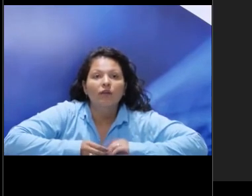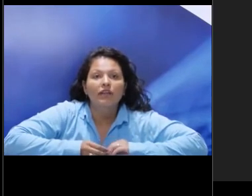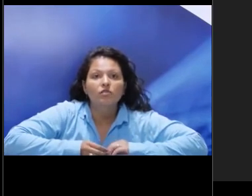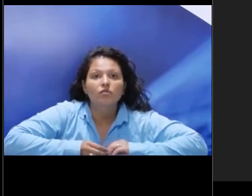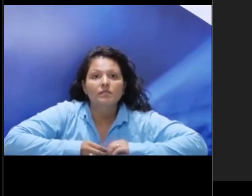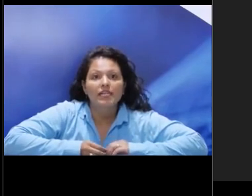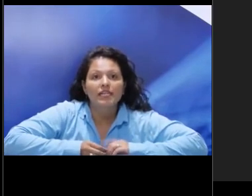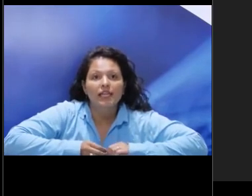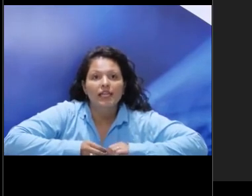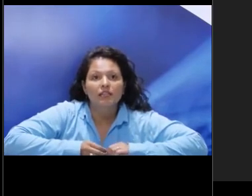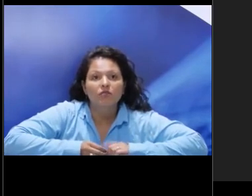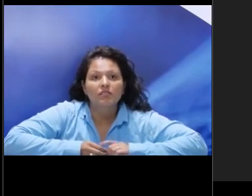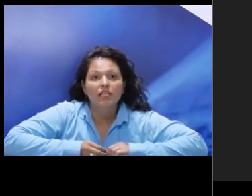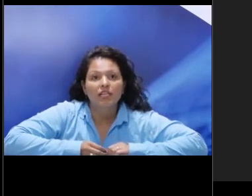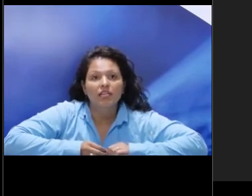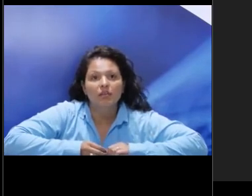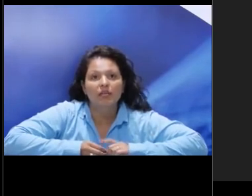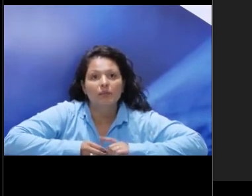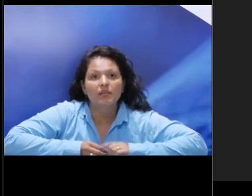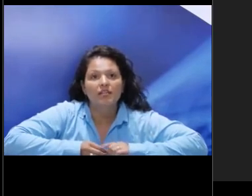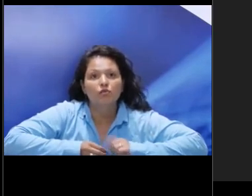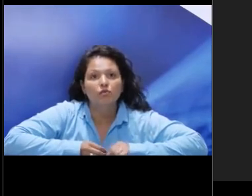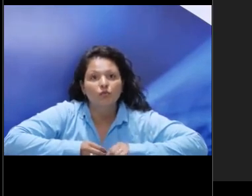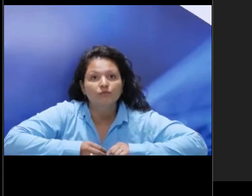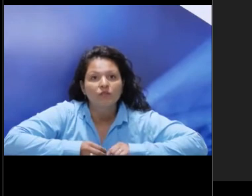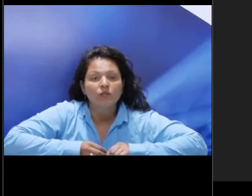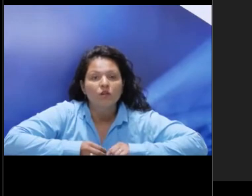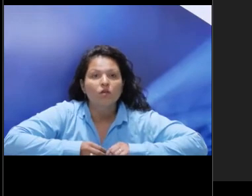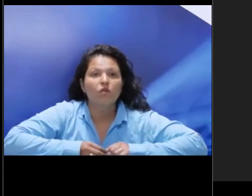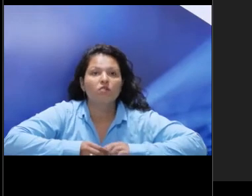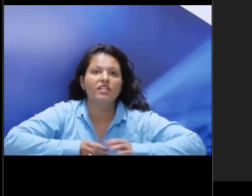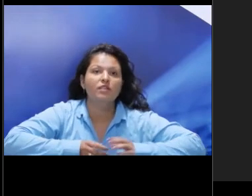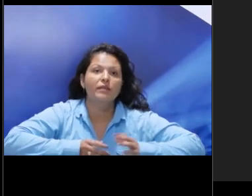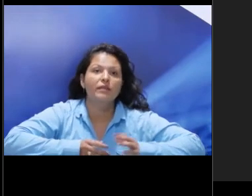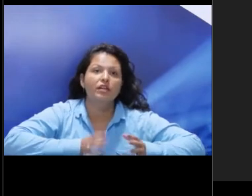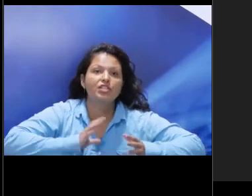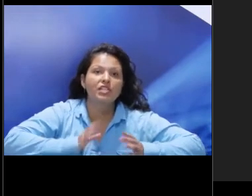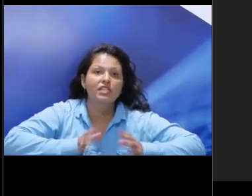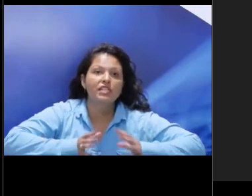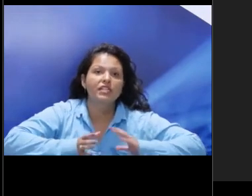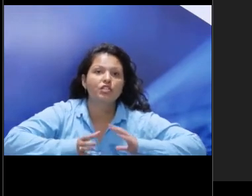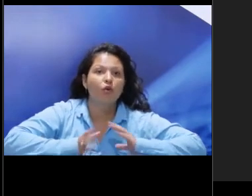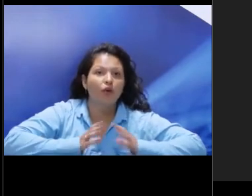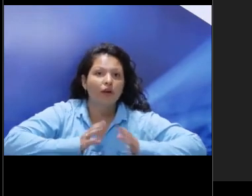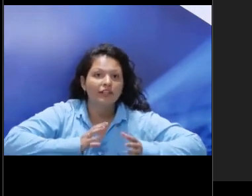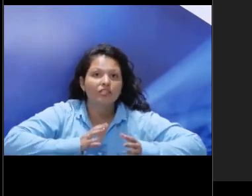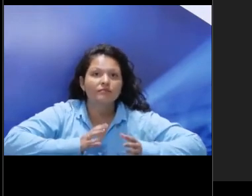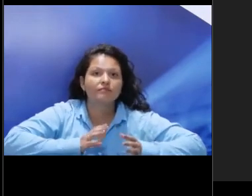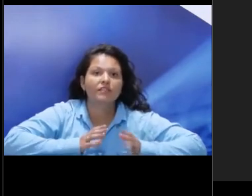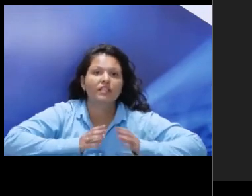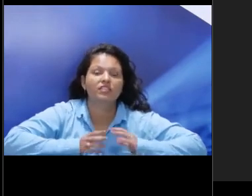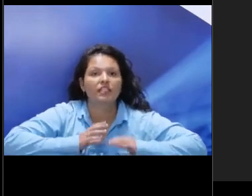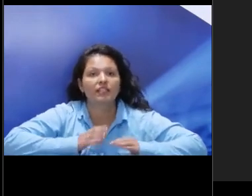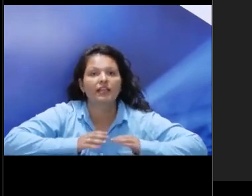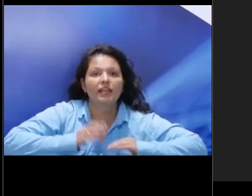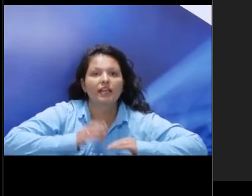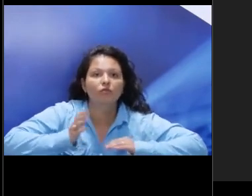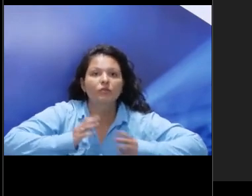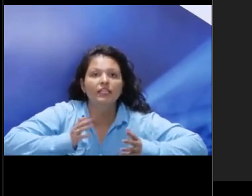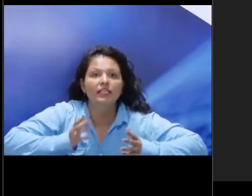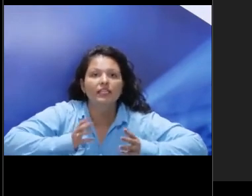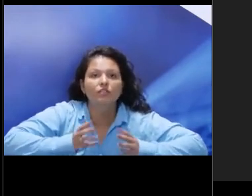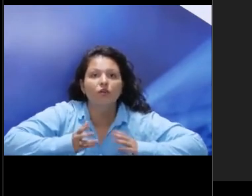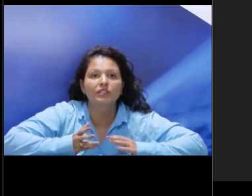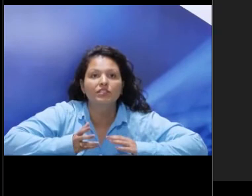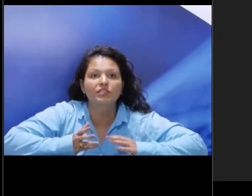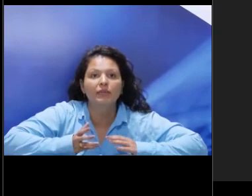Doutor, qual que é a sua experiência com silagem de capim-capiaçu? Qual seria o melhor dia de corte, né? Acho que seria até em